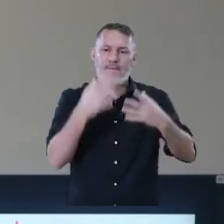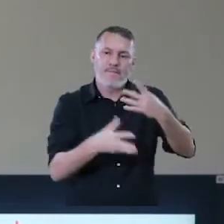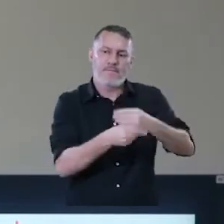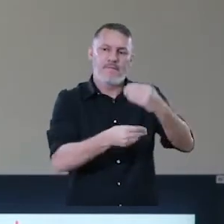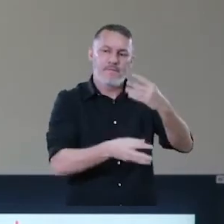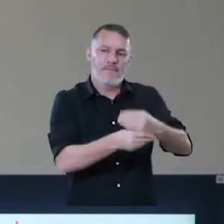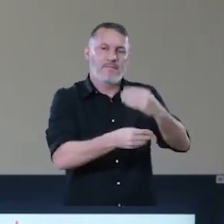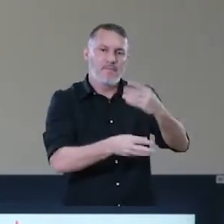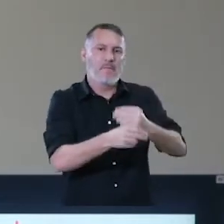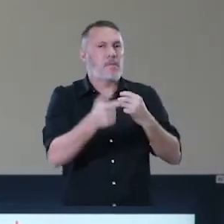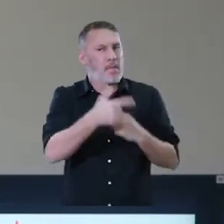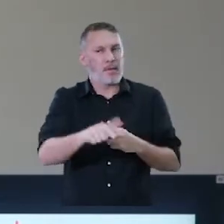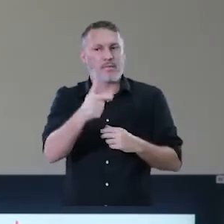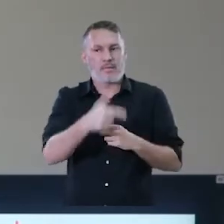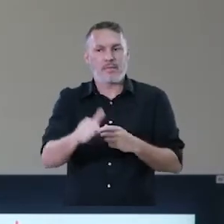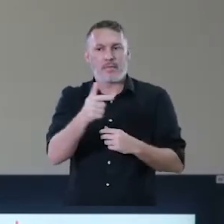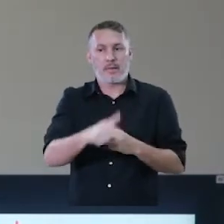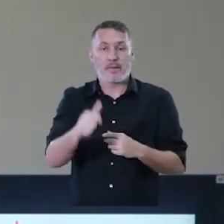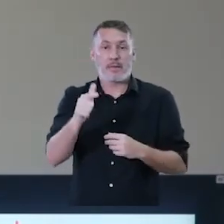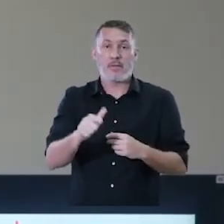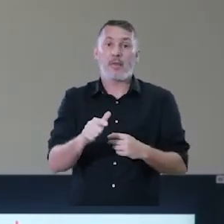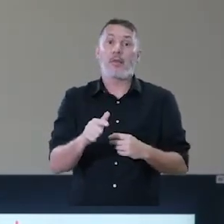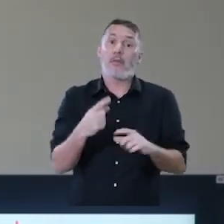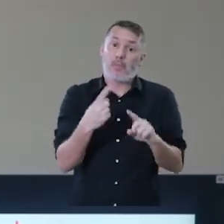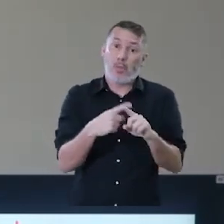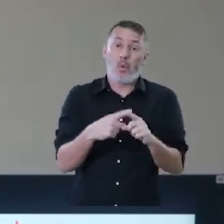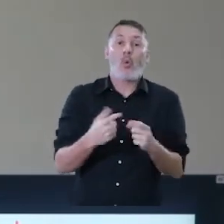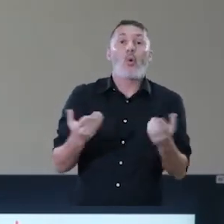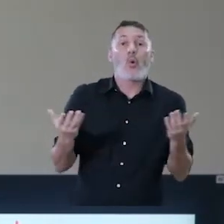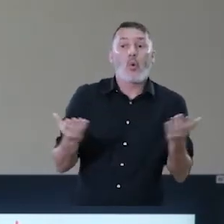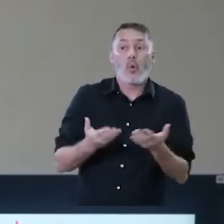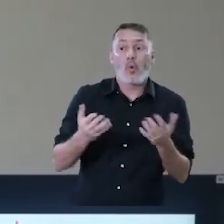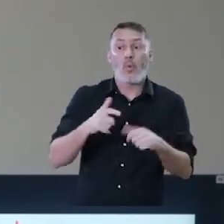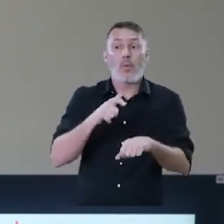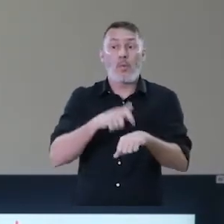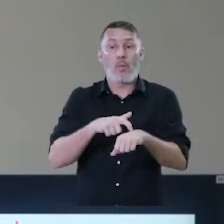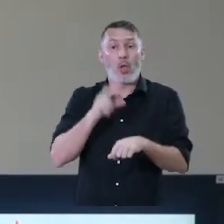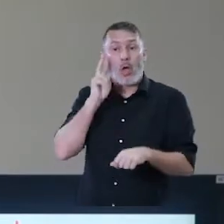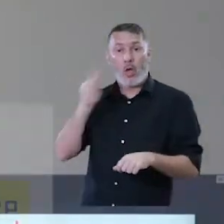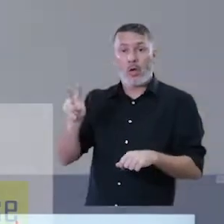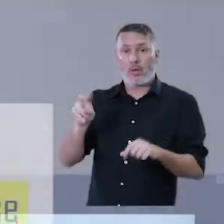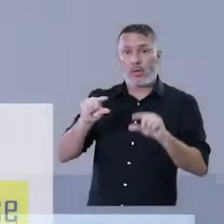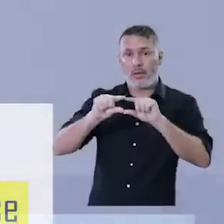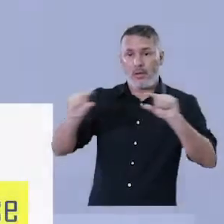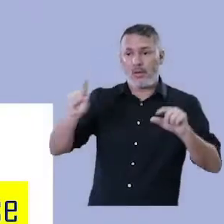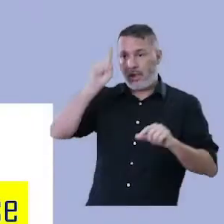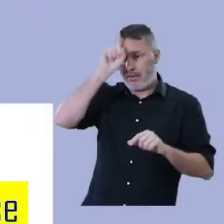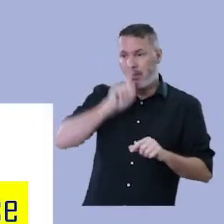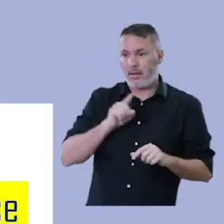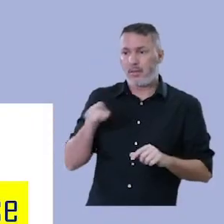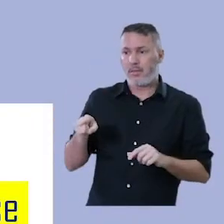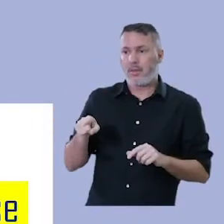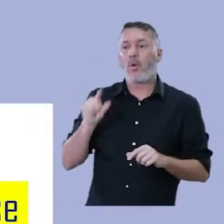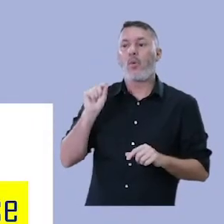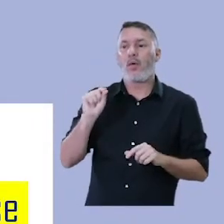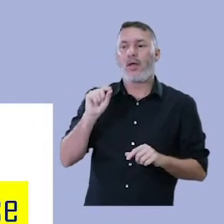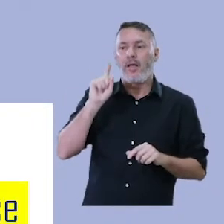argumentação. Infelizmente, esse é o contexto da crise que vive, olha que legal, em